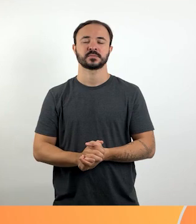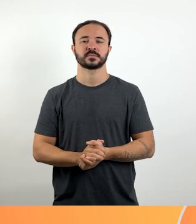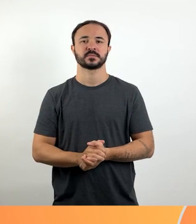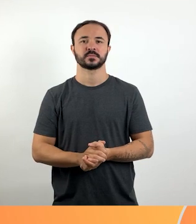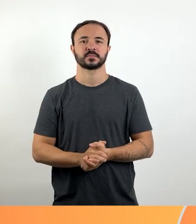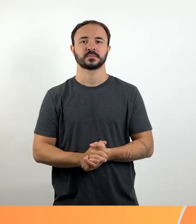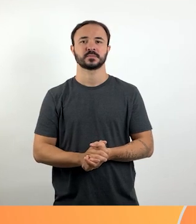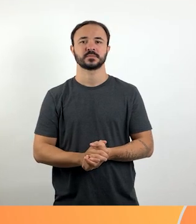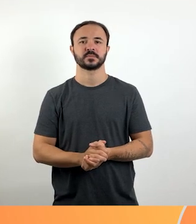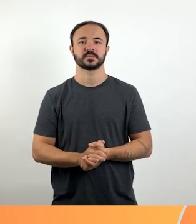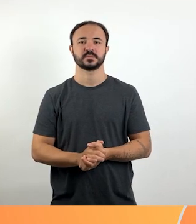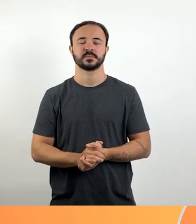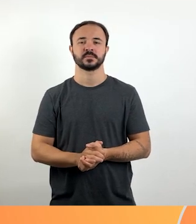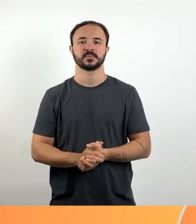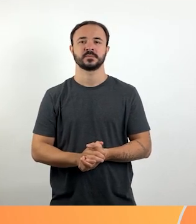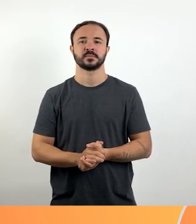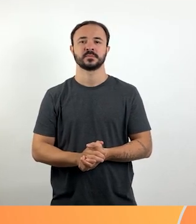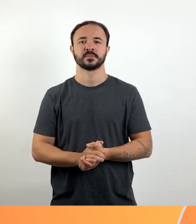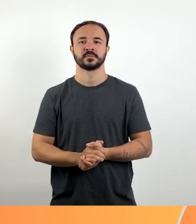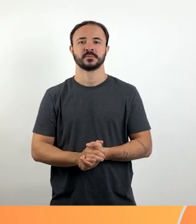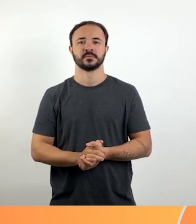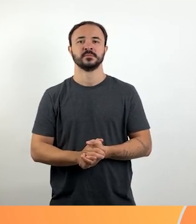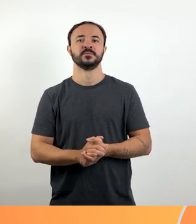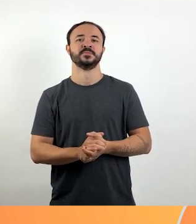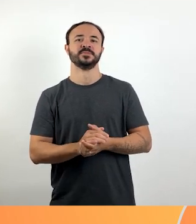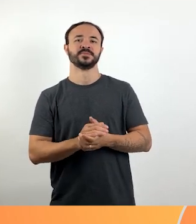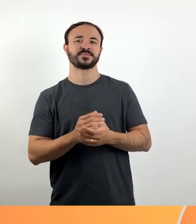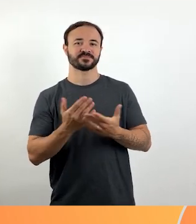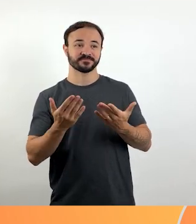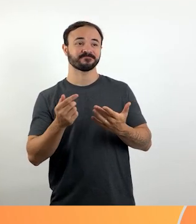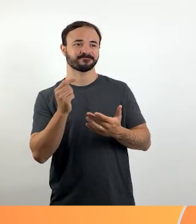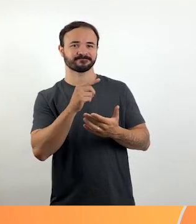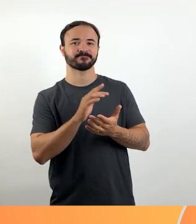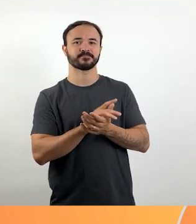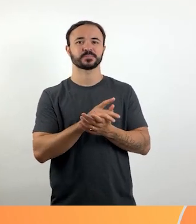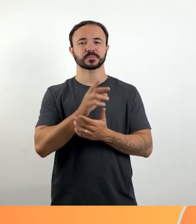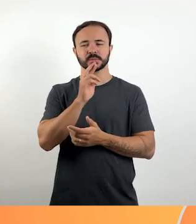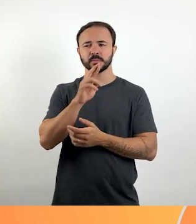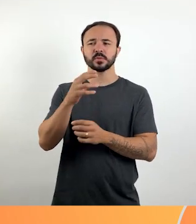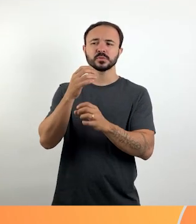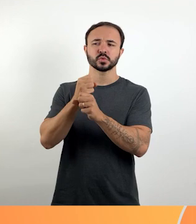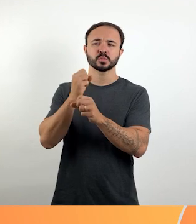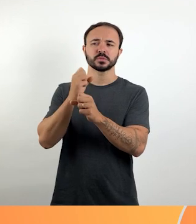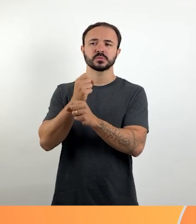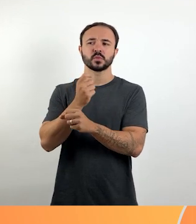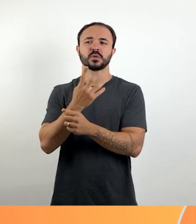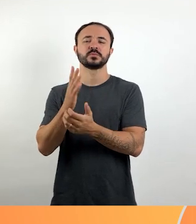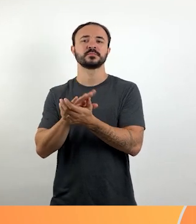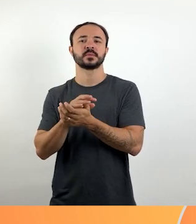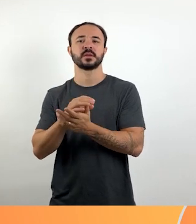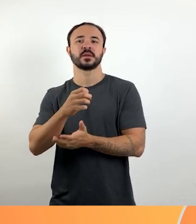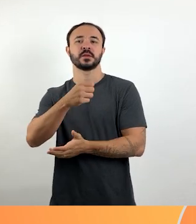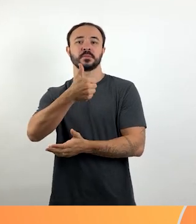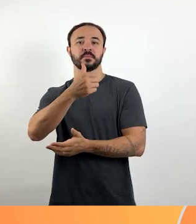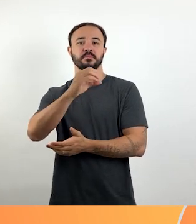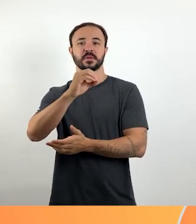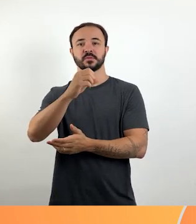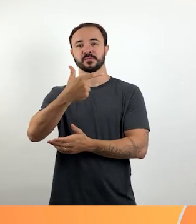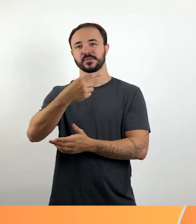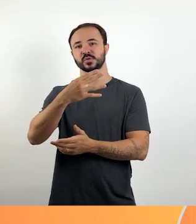por 2 é 1, que 0, 2, 4. 1024 por